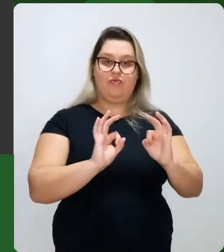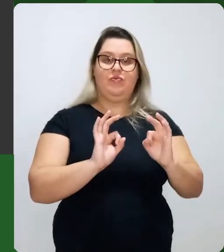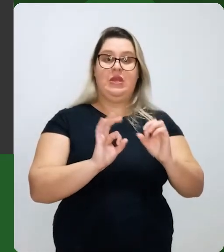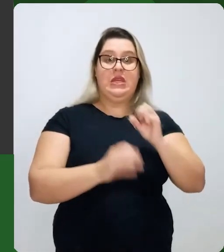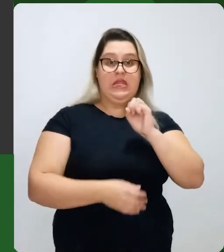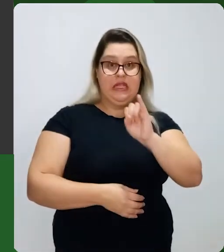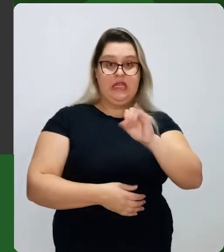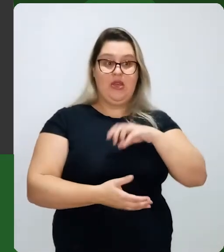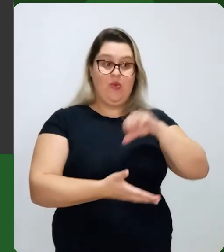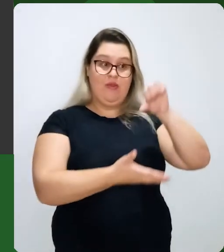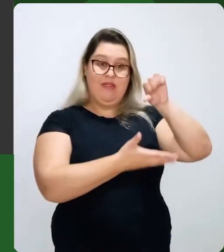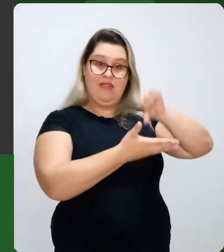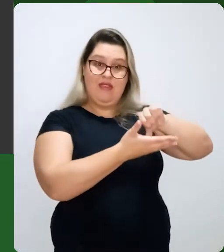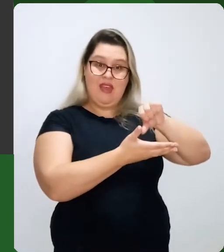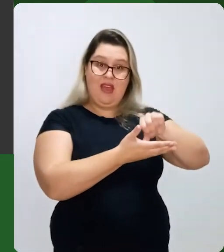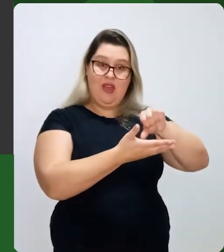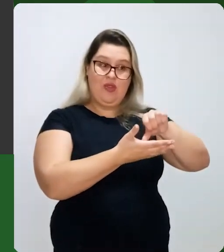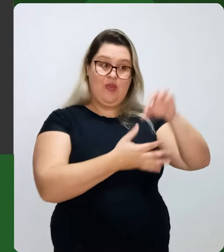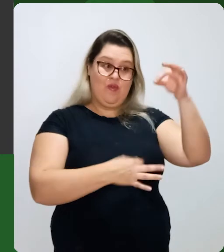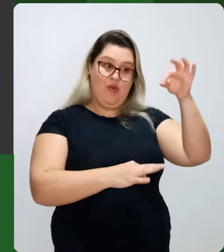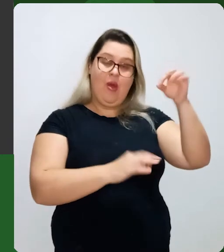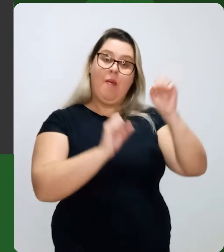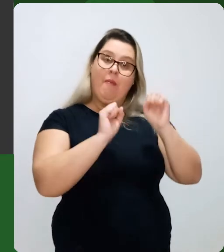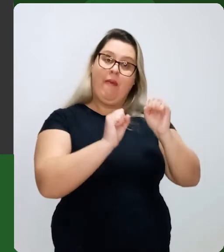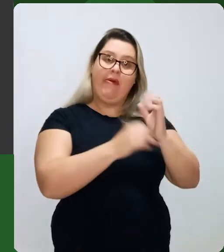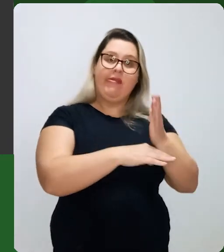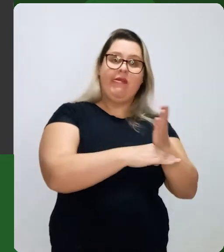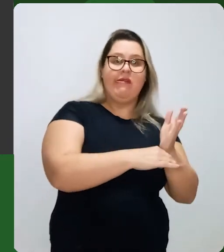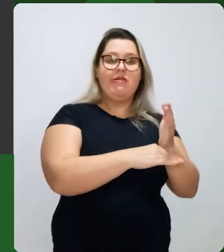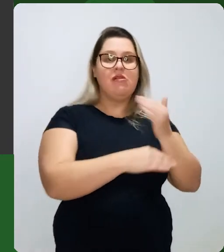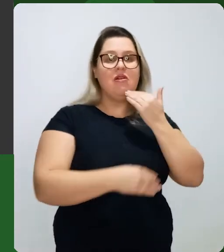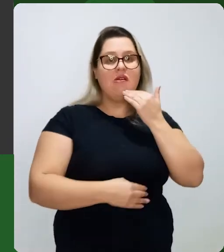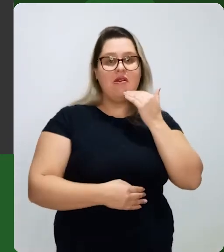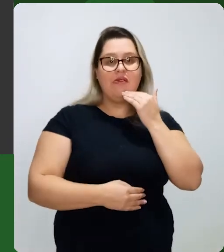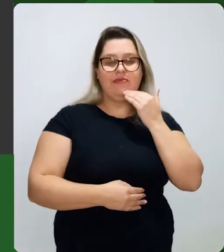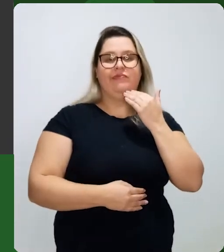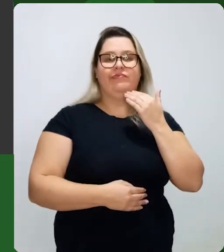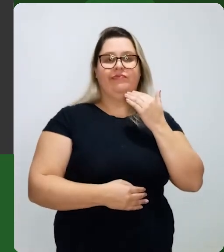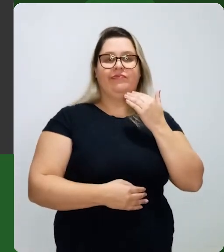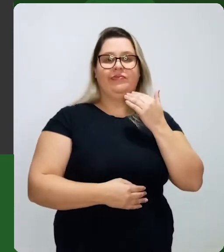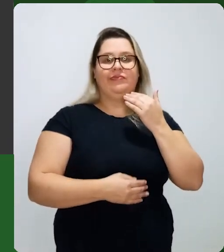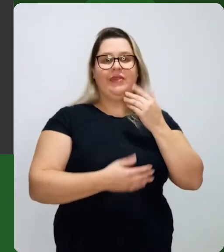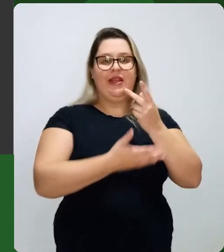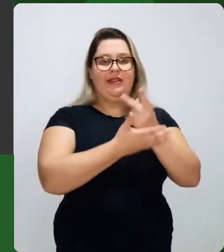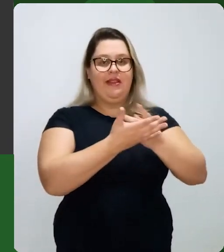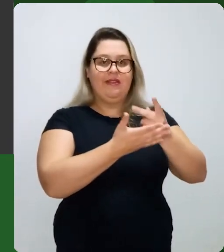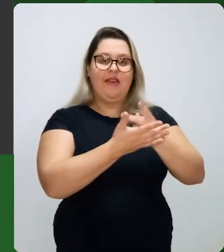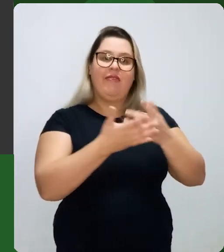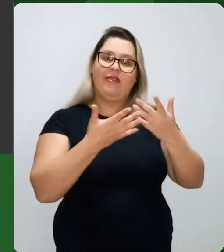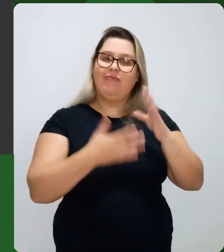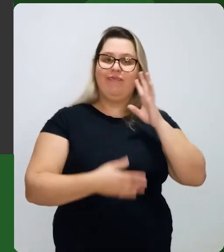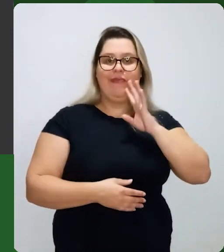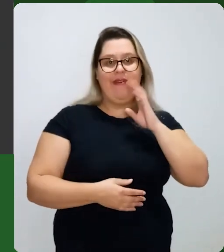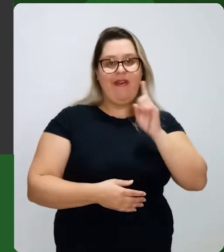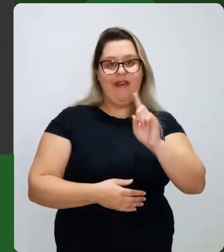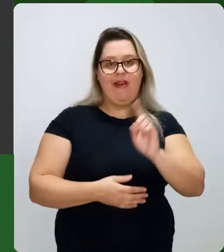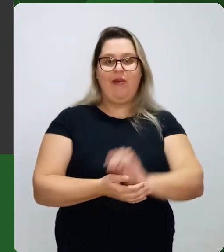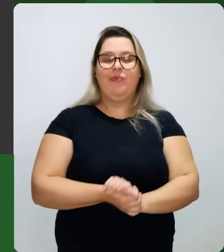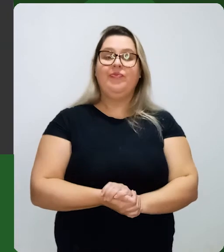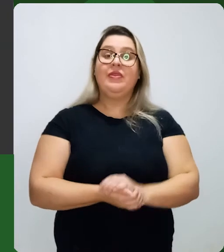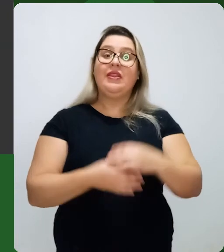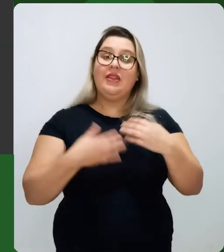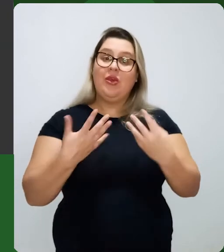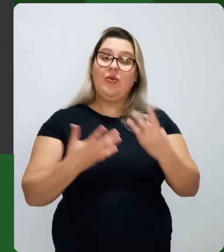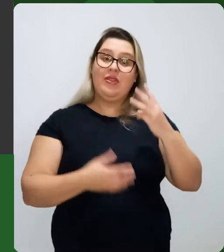no centro da página, eu posso vir a entortar esse traço, né? Então, não é legal. Então, o que eu vou fazer